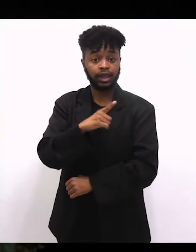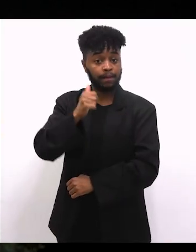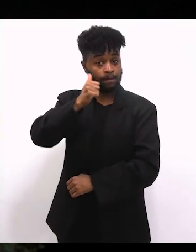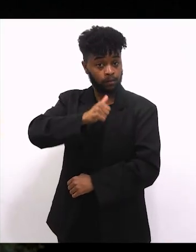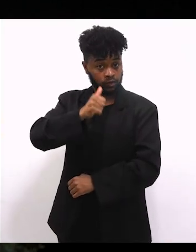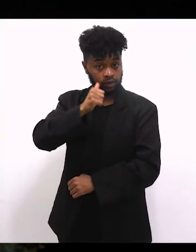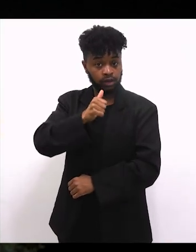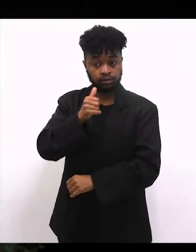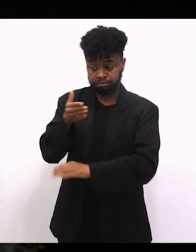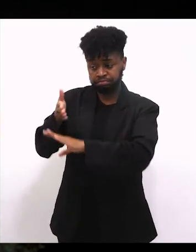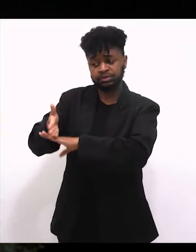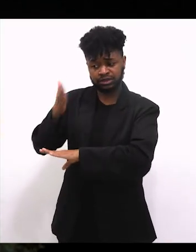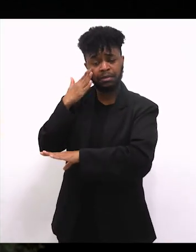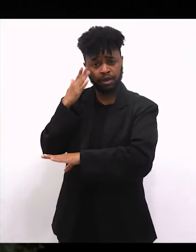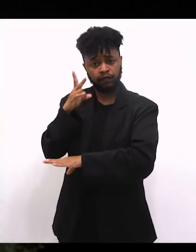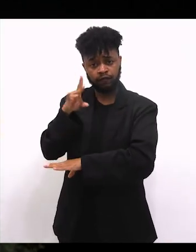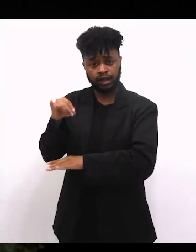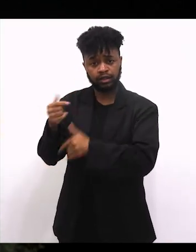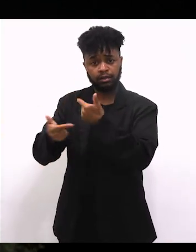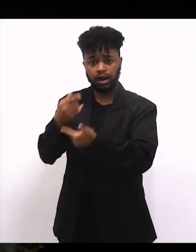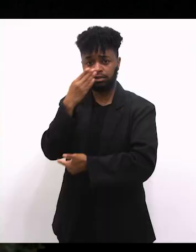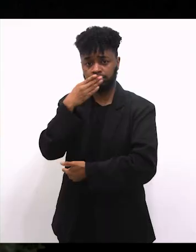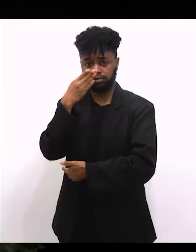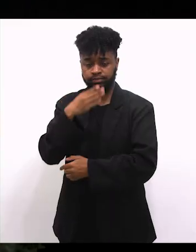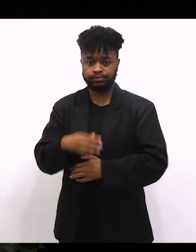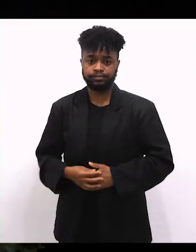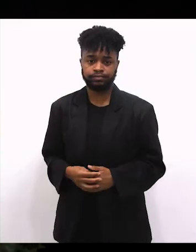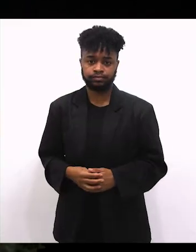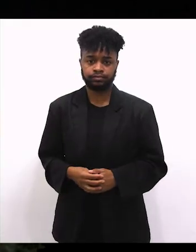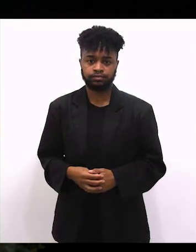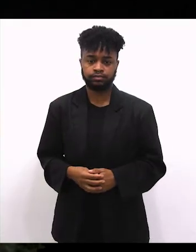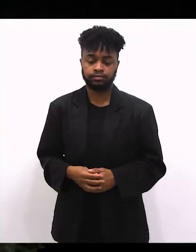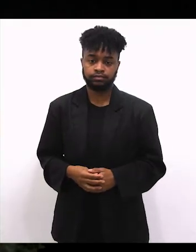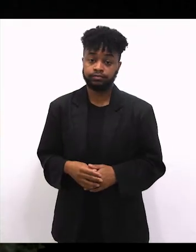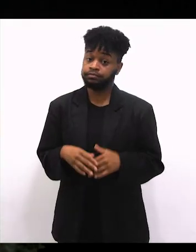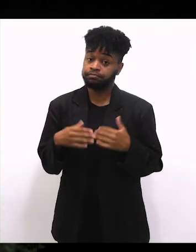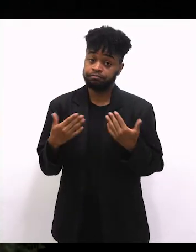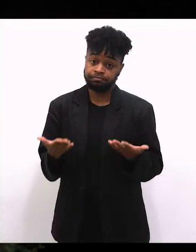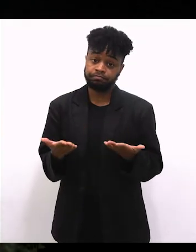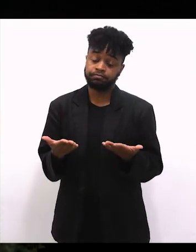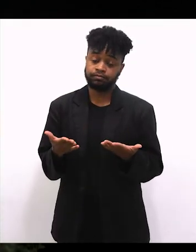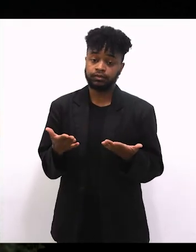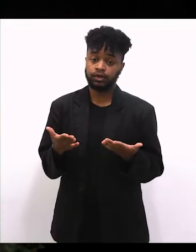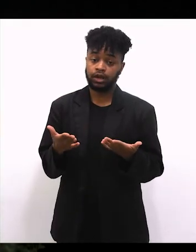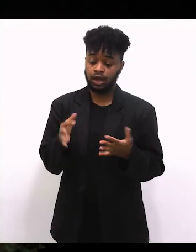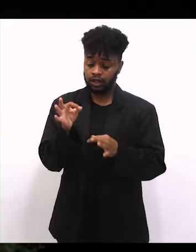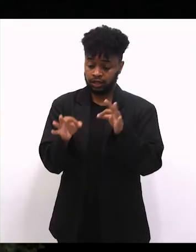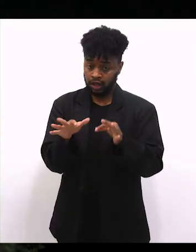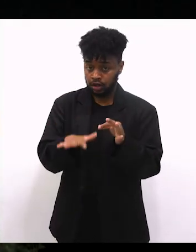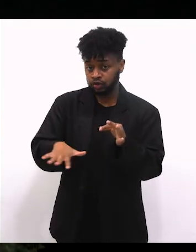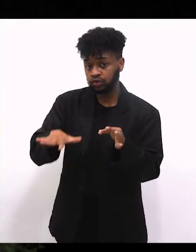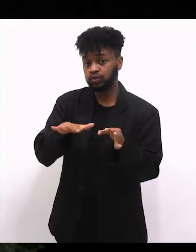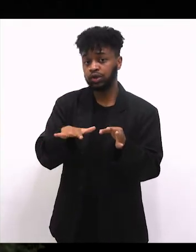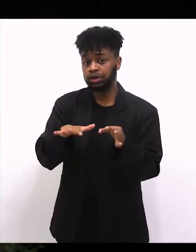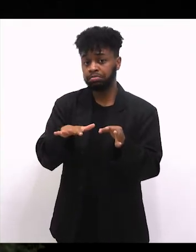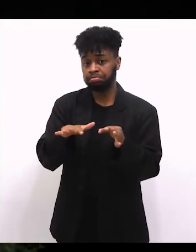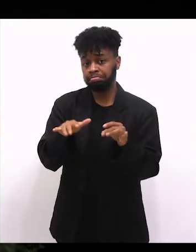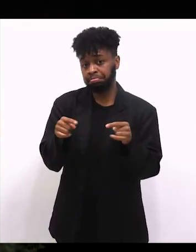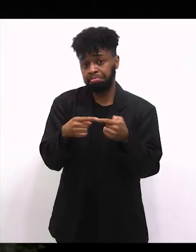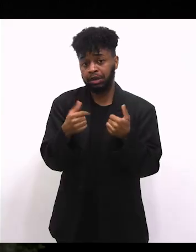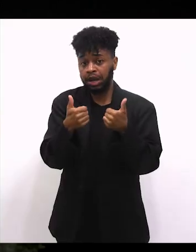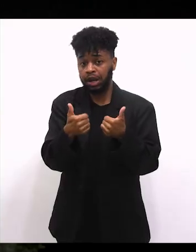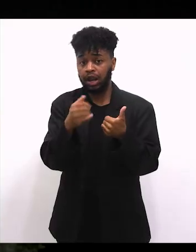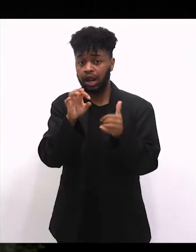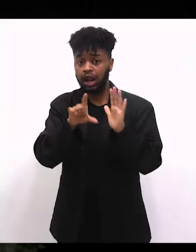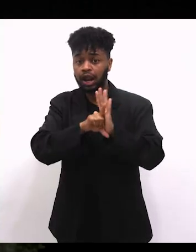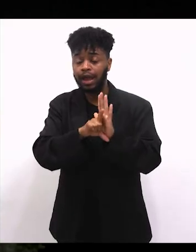Janeiro, mulheres que foram sabendo que seriam prostitutas e que, no âmbito jurídico, né, seria